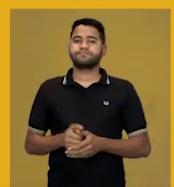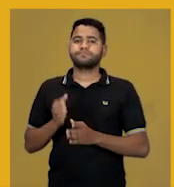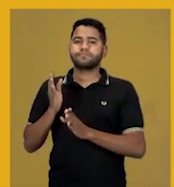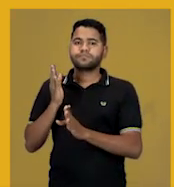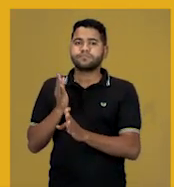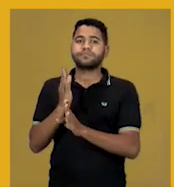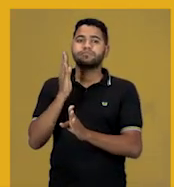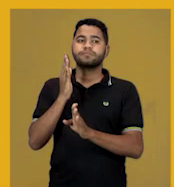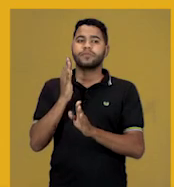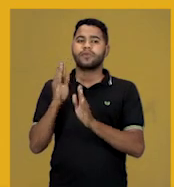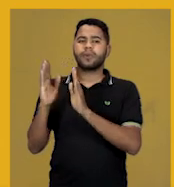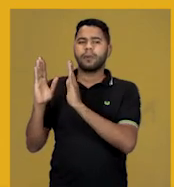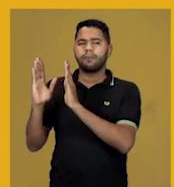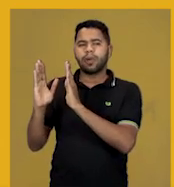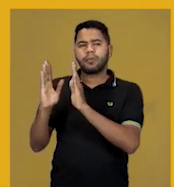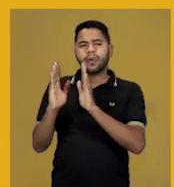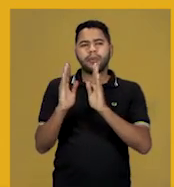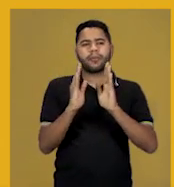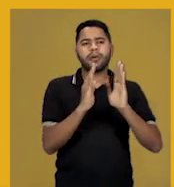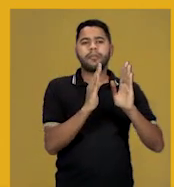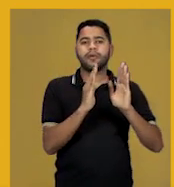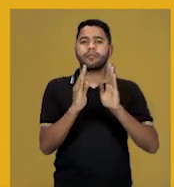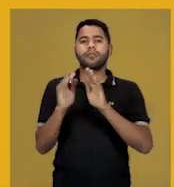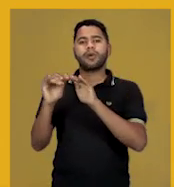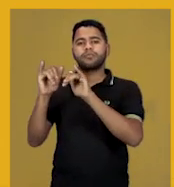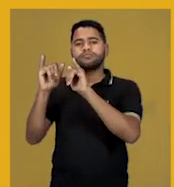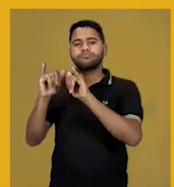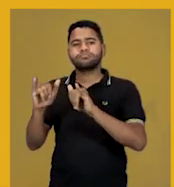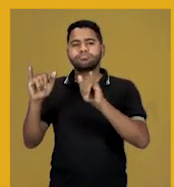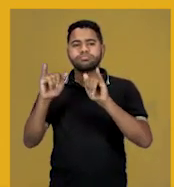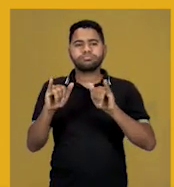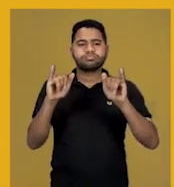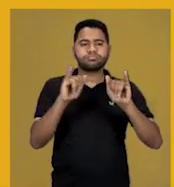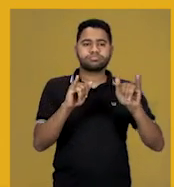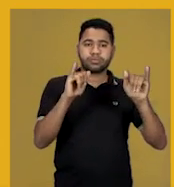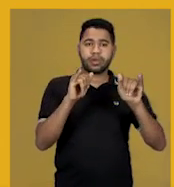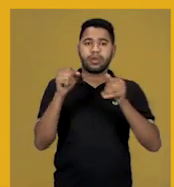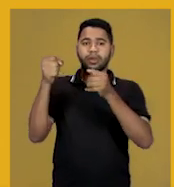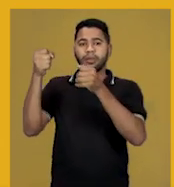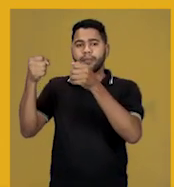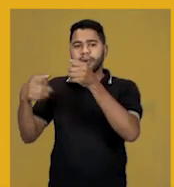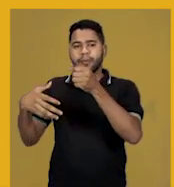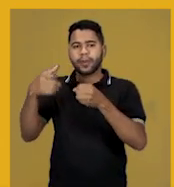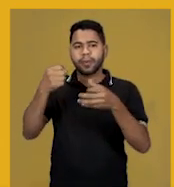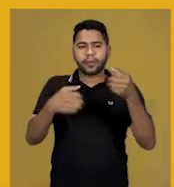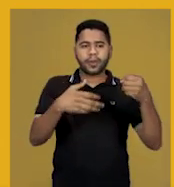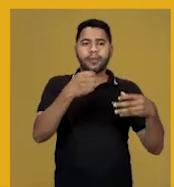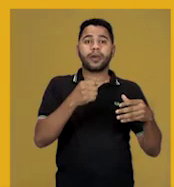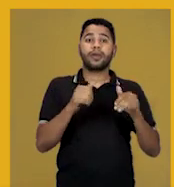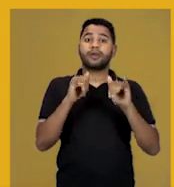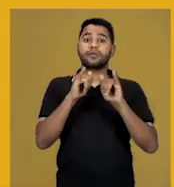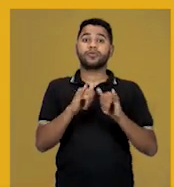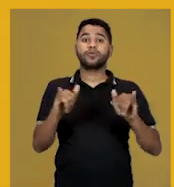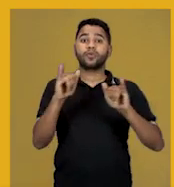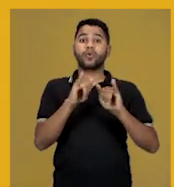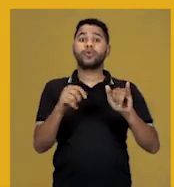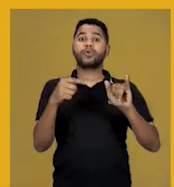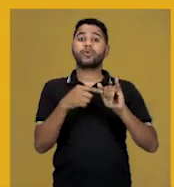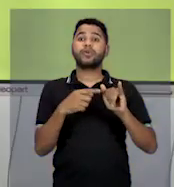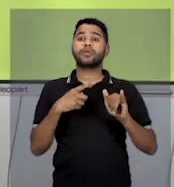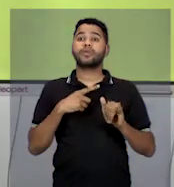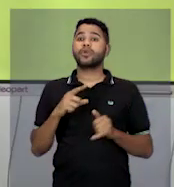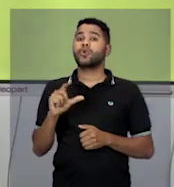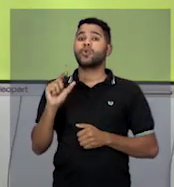Identificando a ordem de apresentação das informações no texto. Por exemplo, na notícia nós vamos ver que